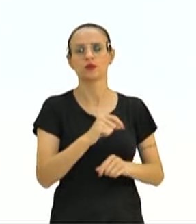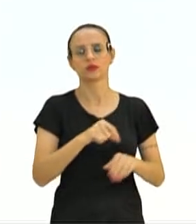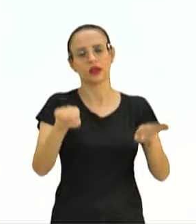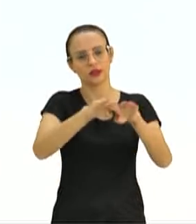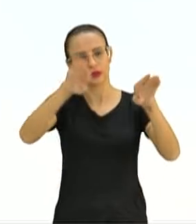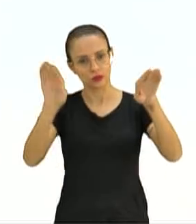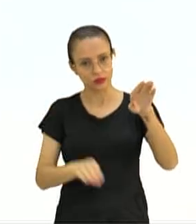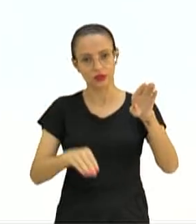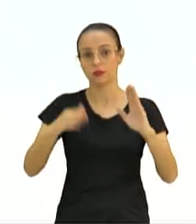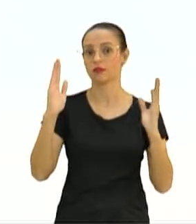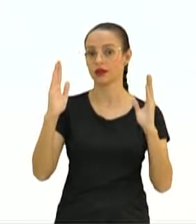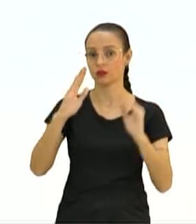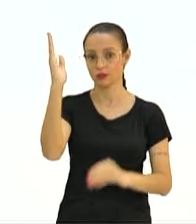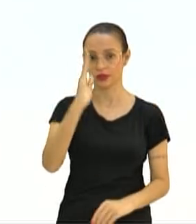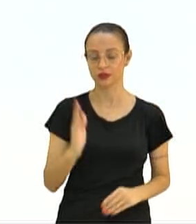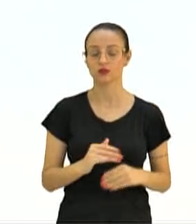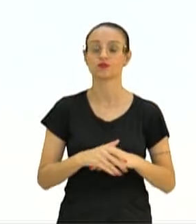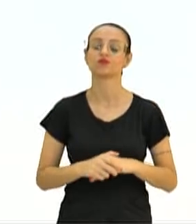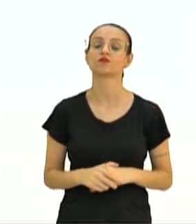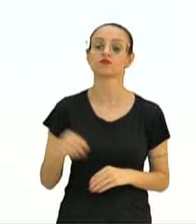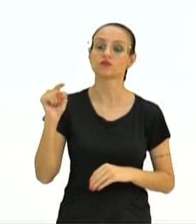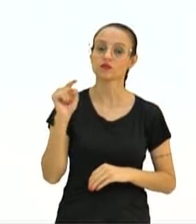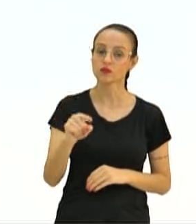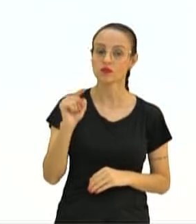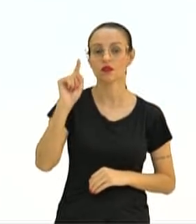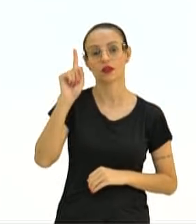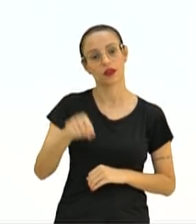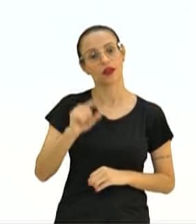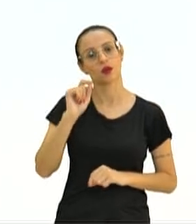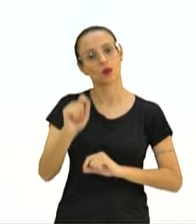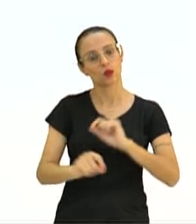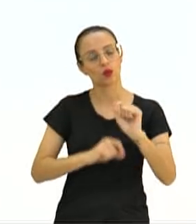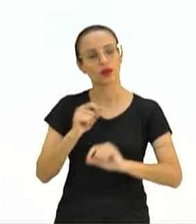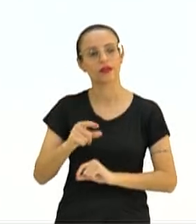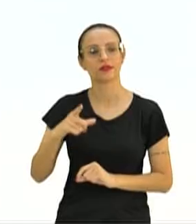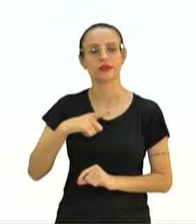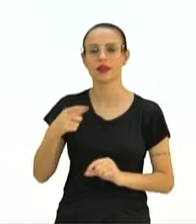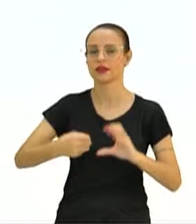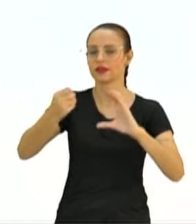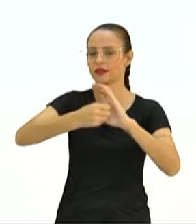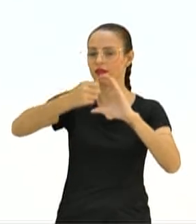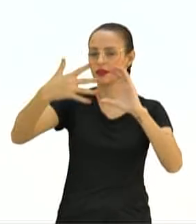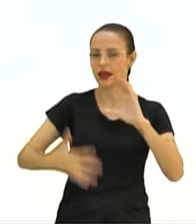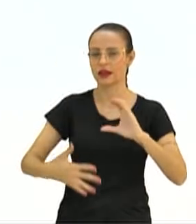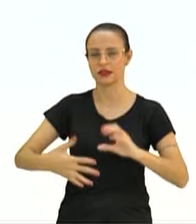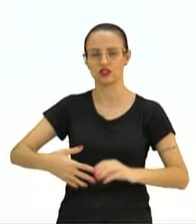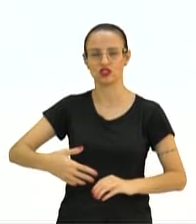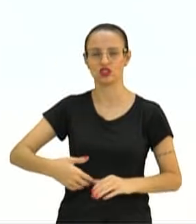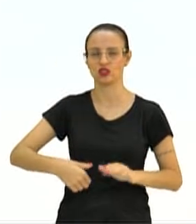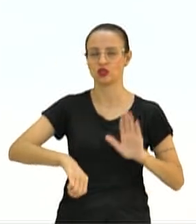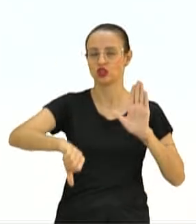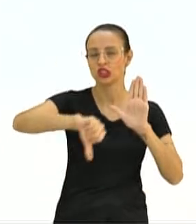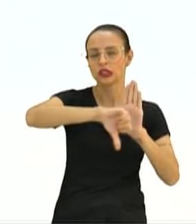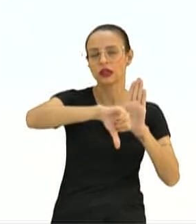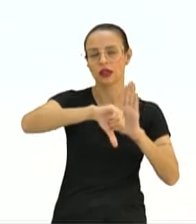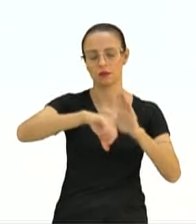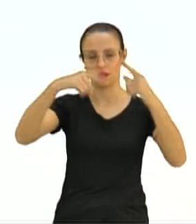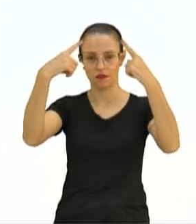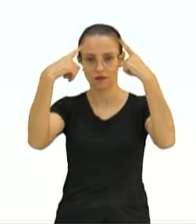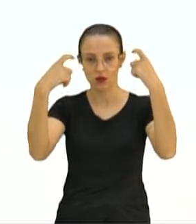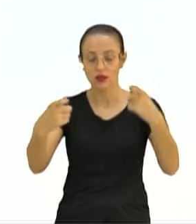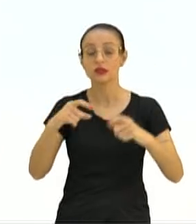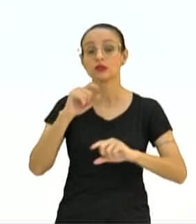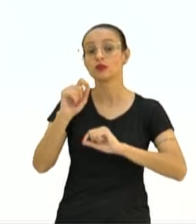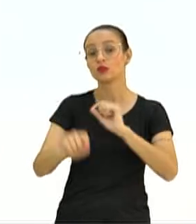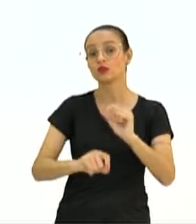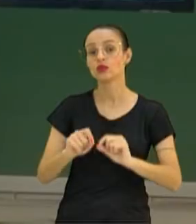Brasil nesse período, né? Então ele é um fenômeno de banditismo, ele tem aí essas características de crime, de violência, ocorrido aí em